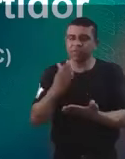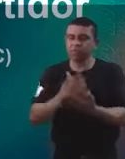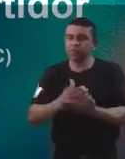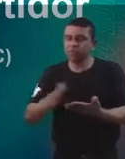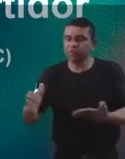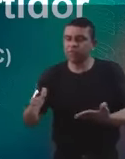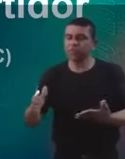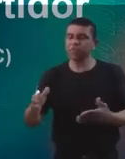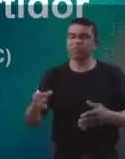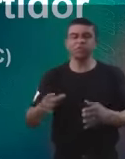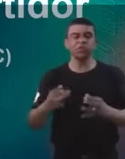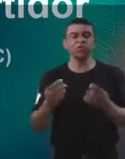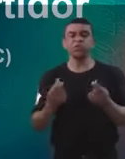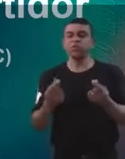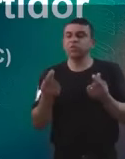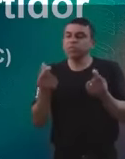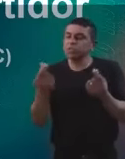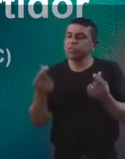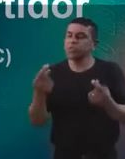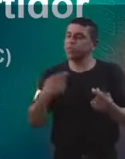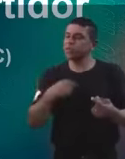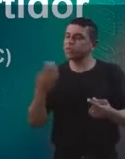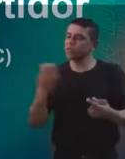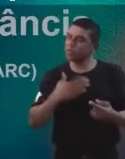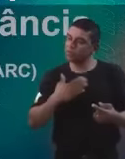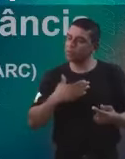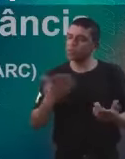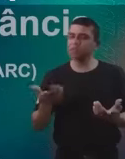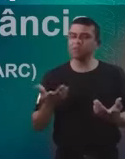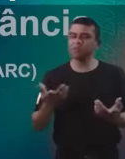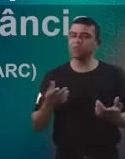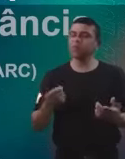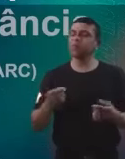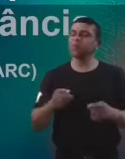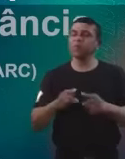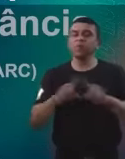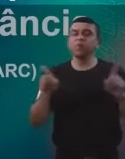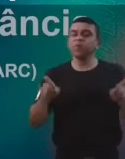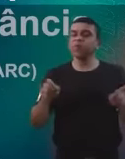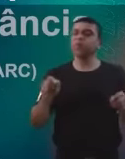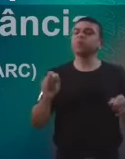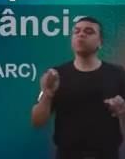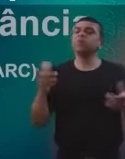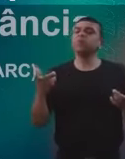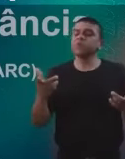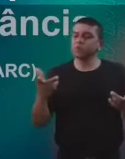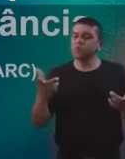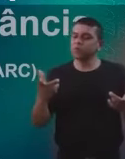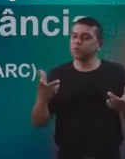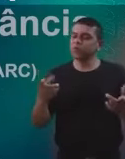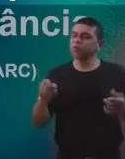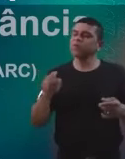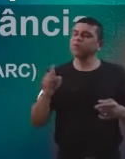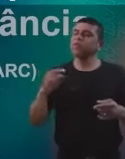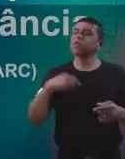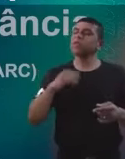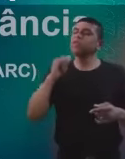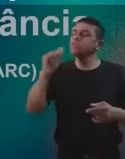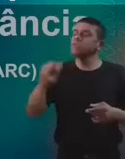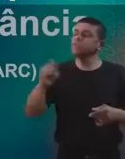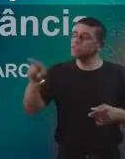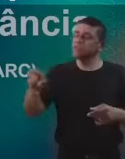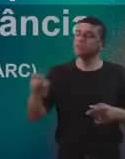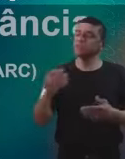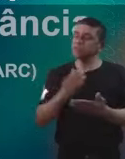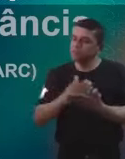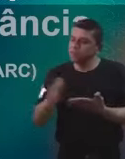mim por juiz ou repartidor entre vós? E disse-lhes: acautelai-vos e guardai-vos da